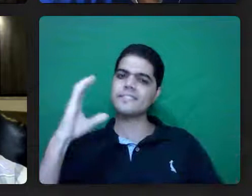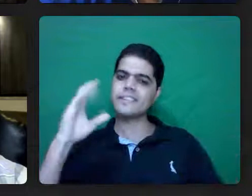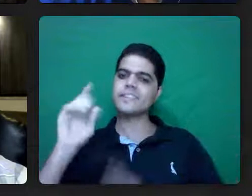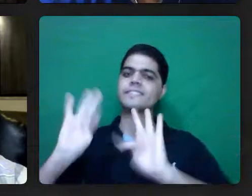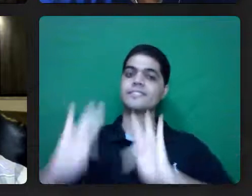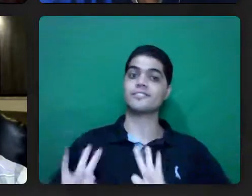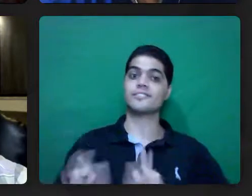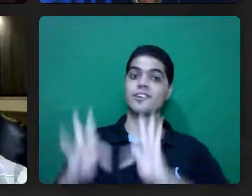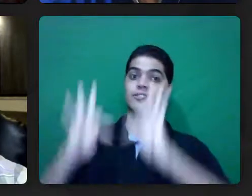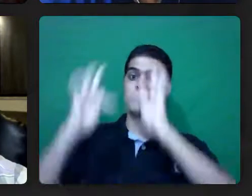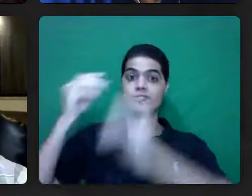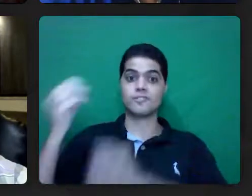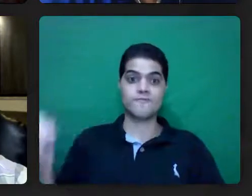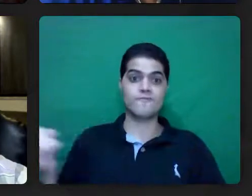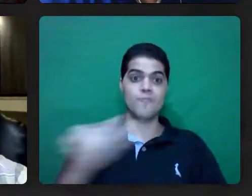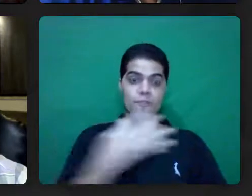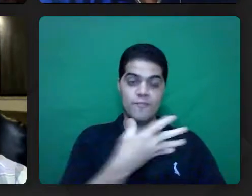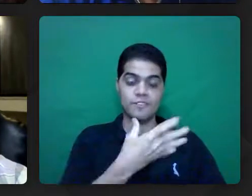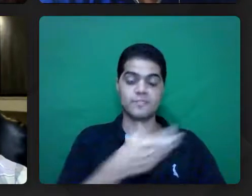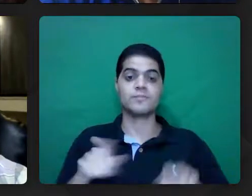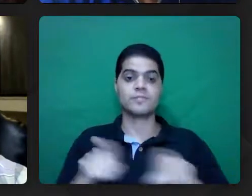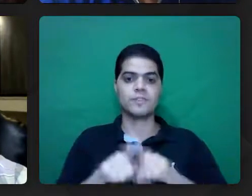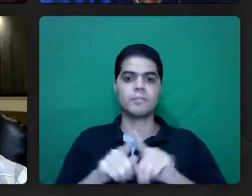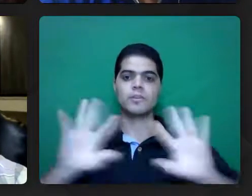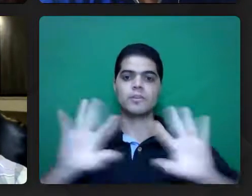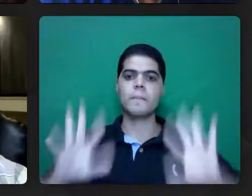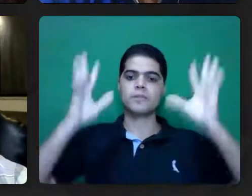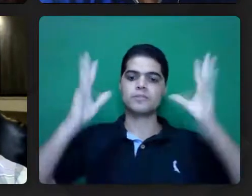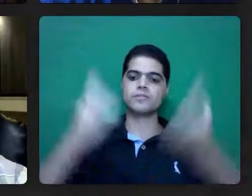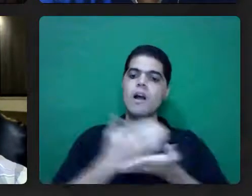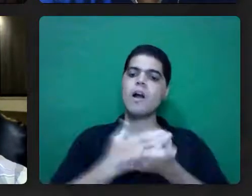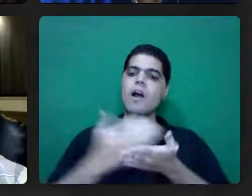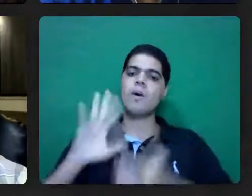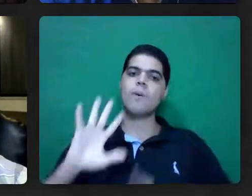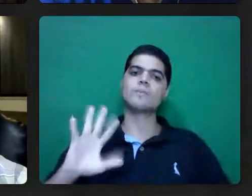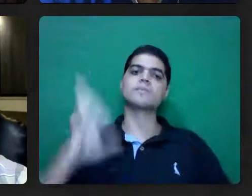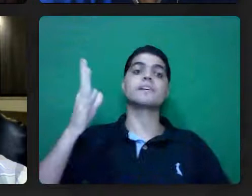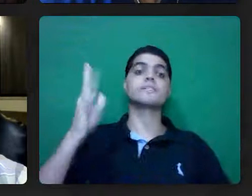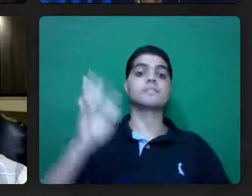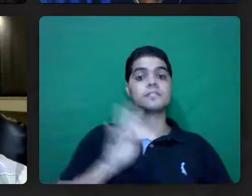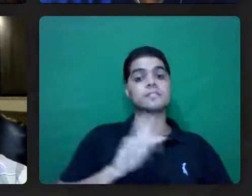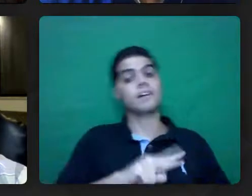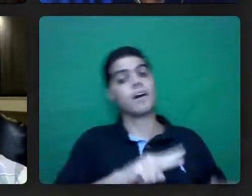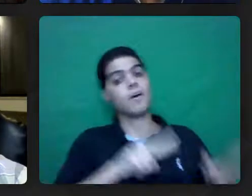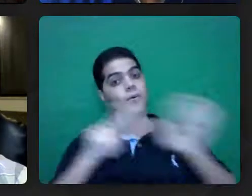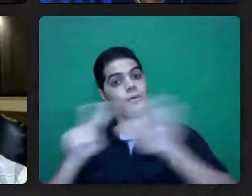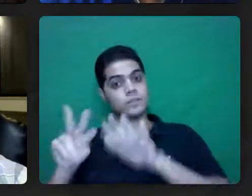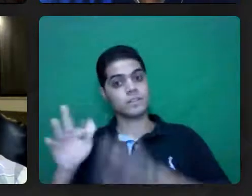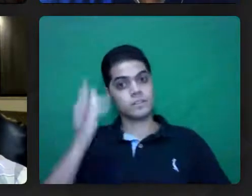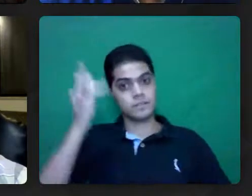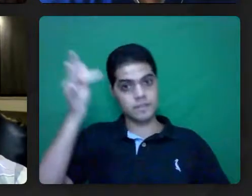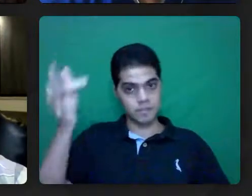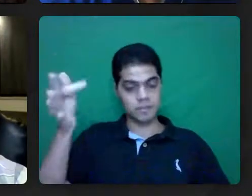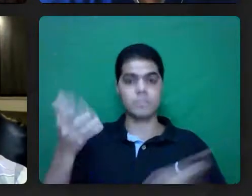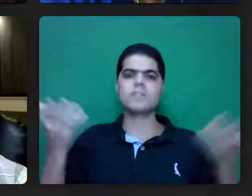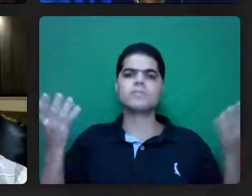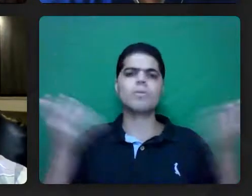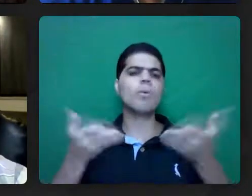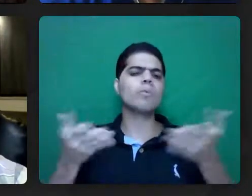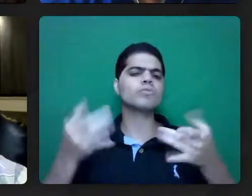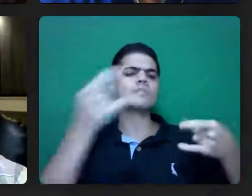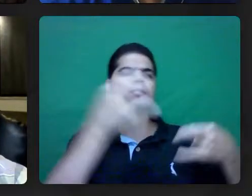Inovações. Então, a nossa maratona só acontece, né? Só começa na semana que vem. Mas a ideia hoje é a gente fazer essa live para apresentar